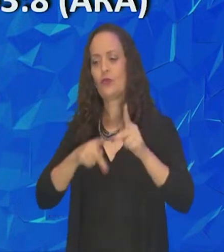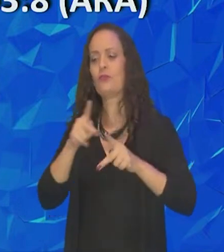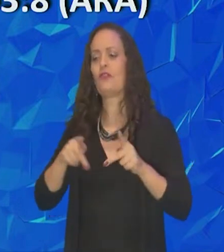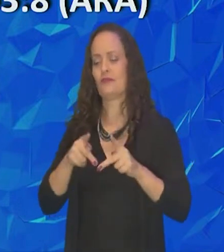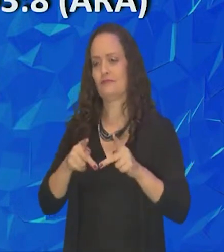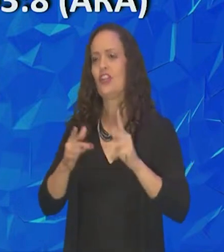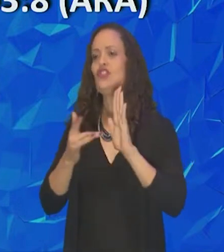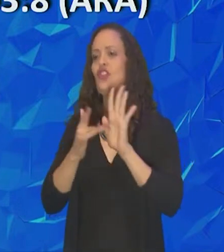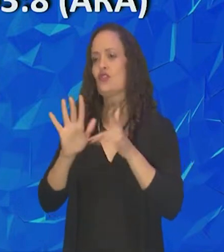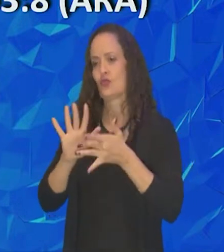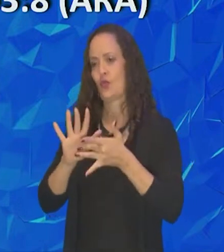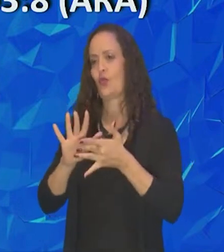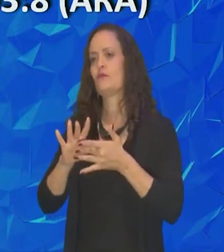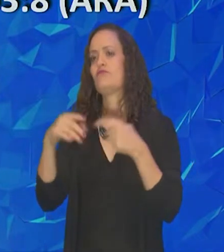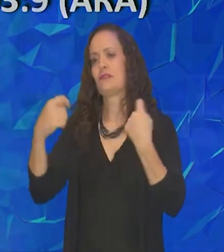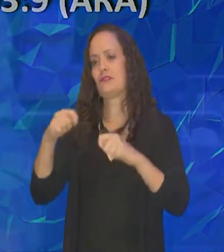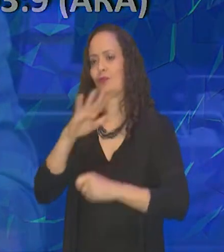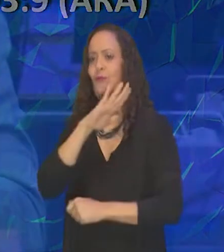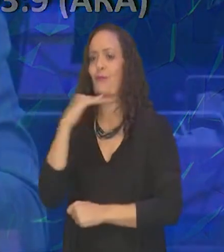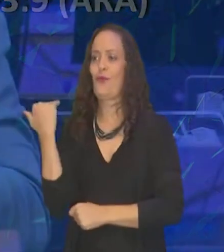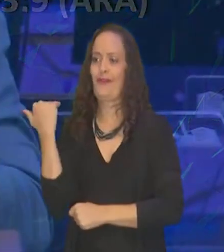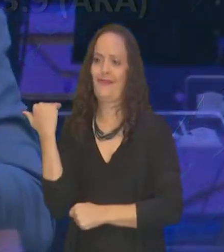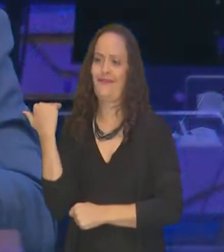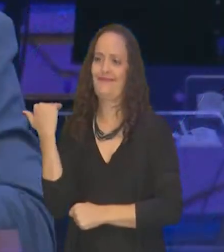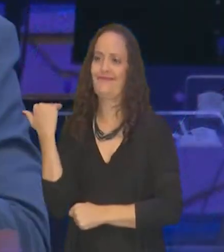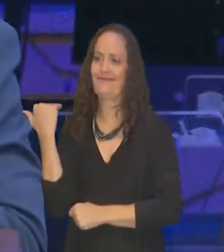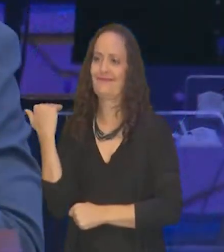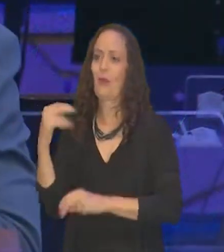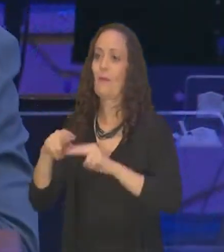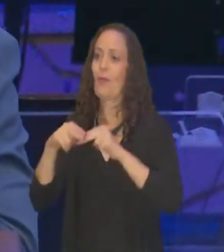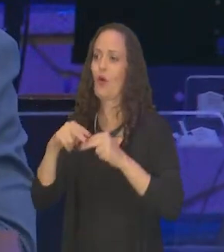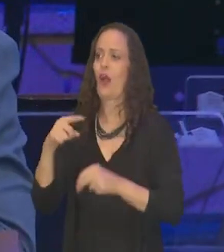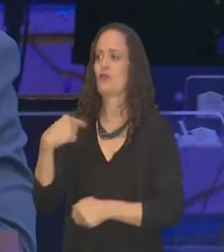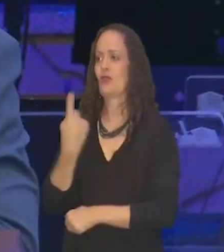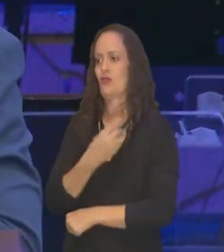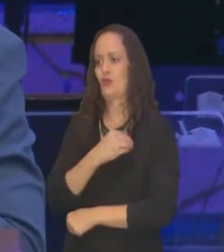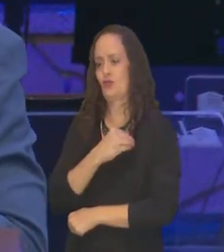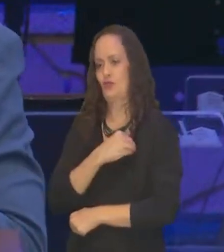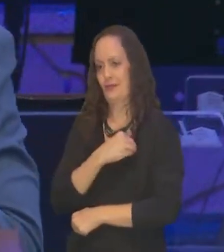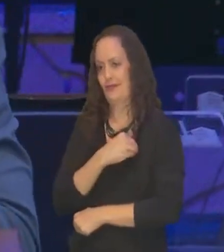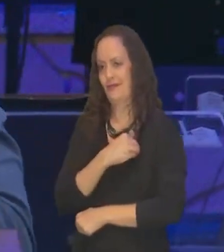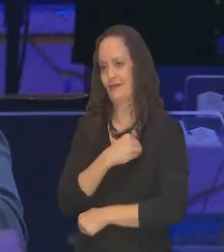foi ele ferido. Ele foi morto por causa dos nossos pecados.